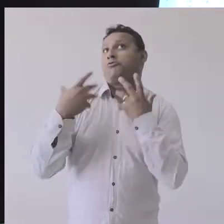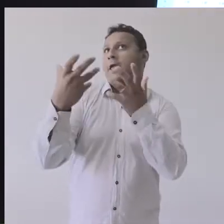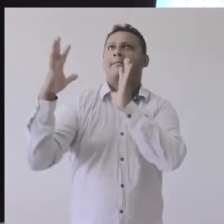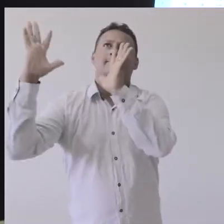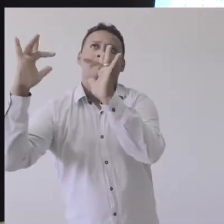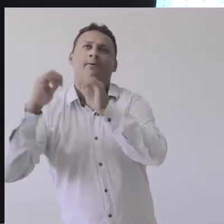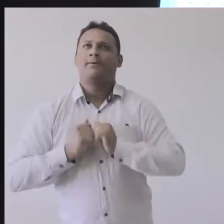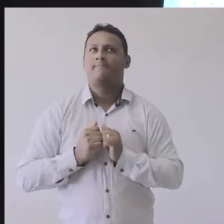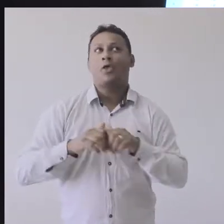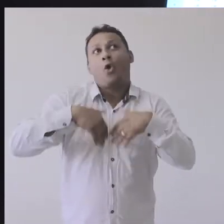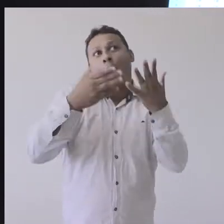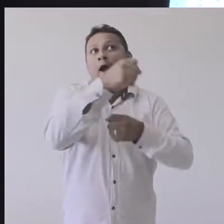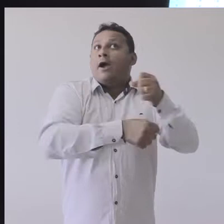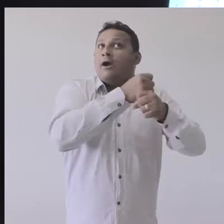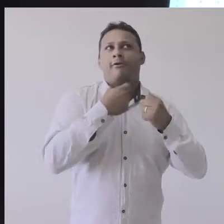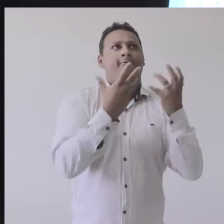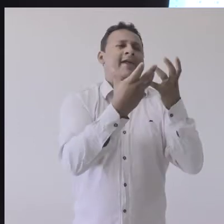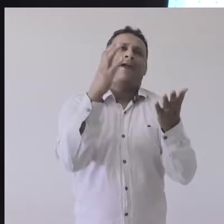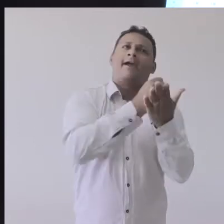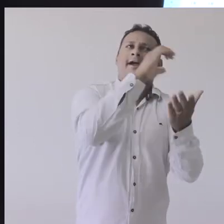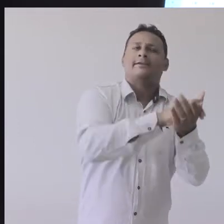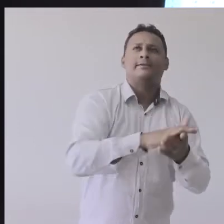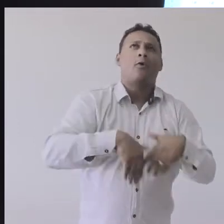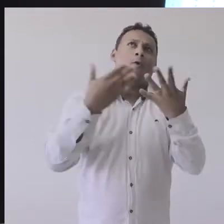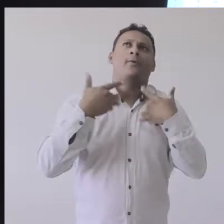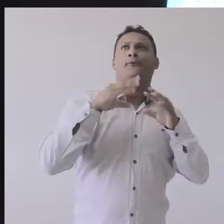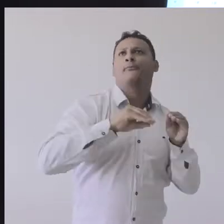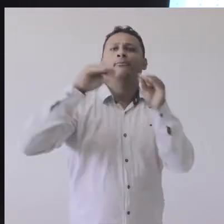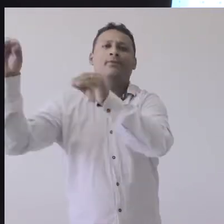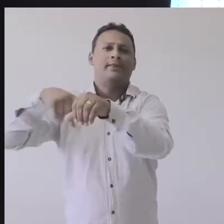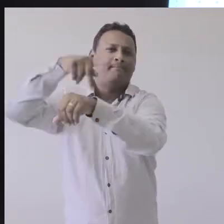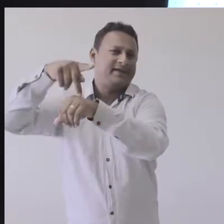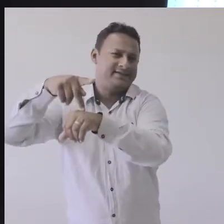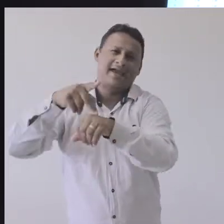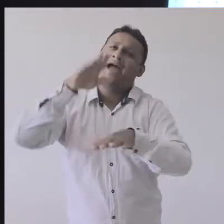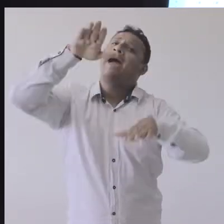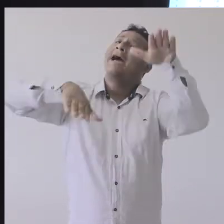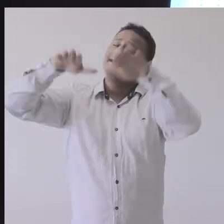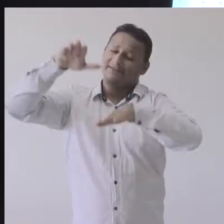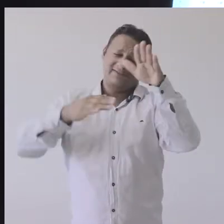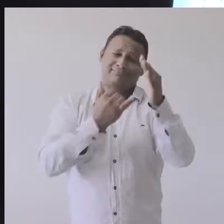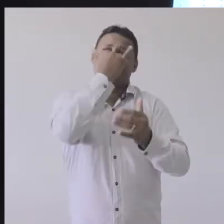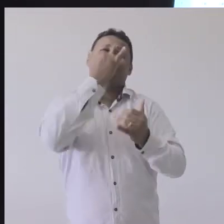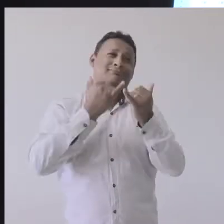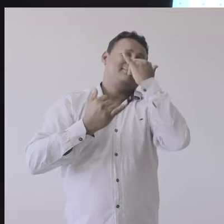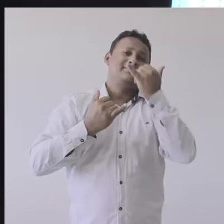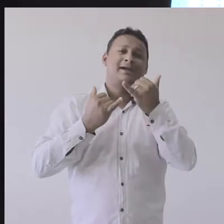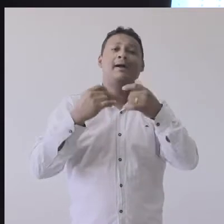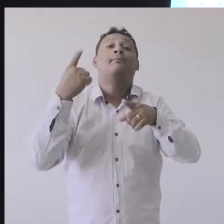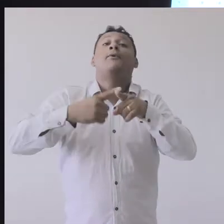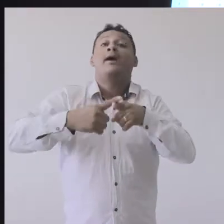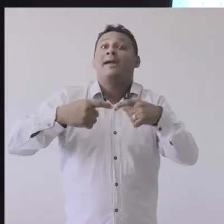casar, ano que vem eu vou mudar de país. Então, às vezes, essas metas que envolvem a articulação,